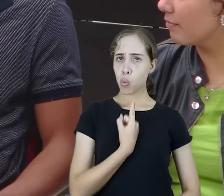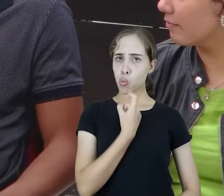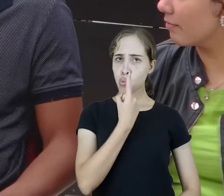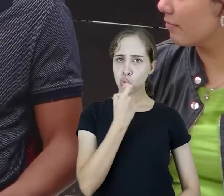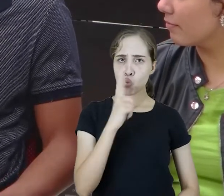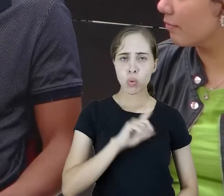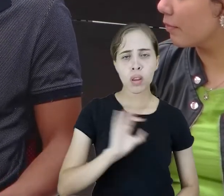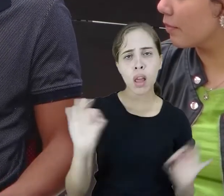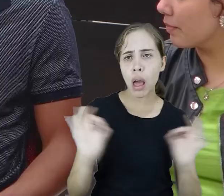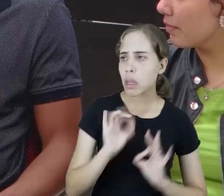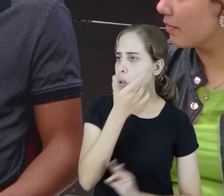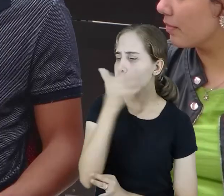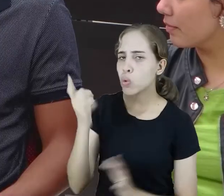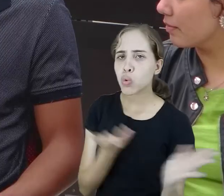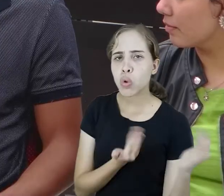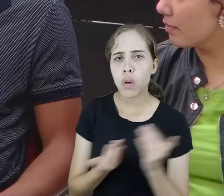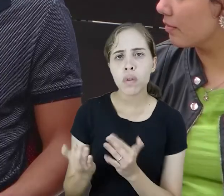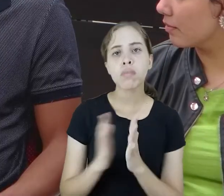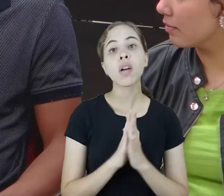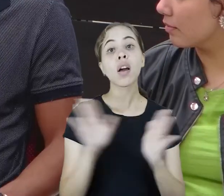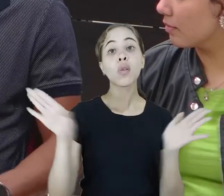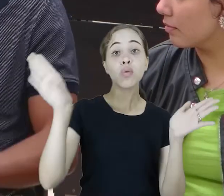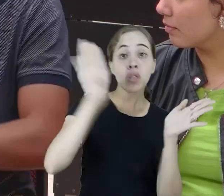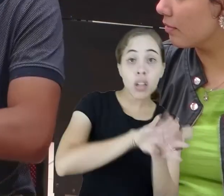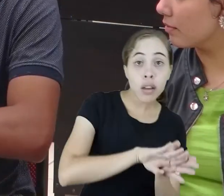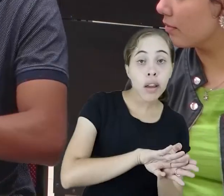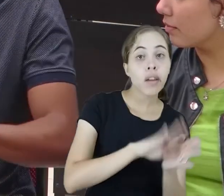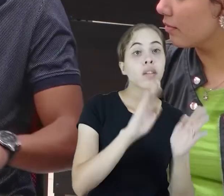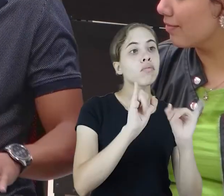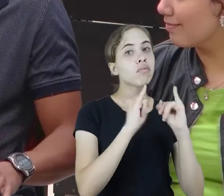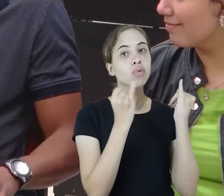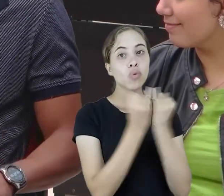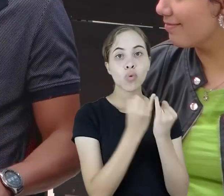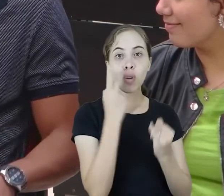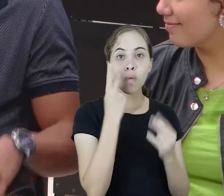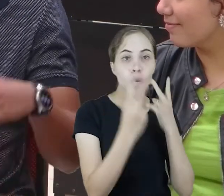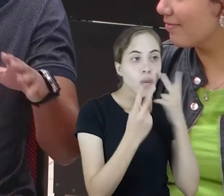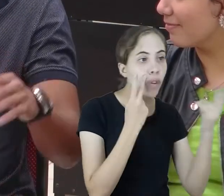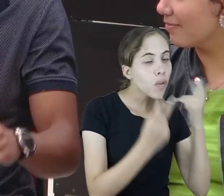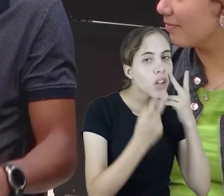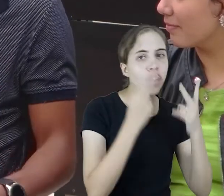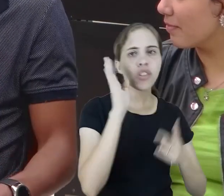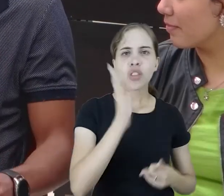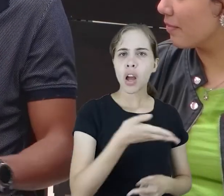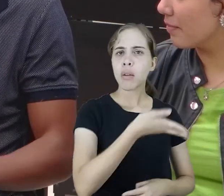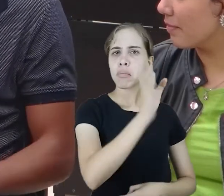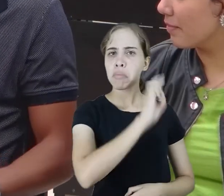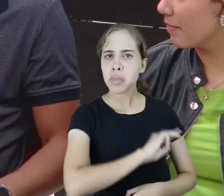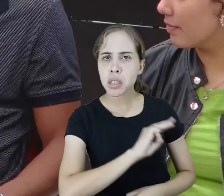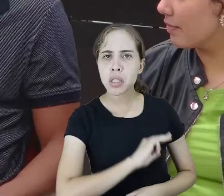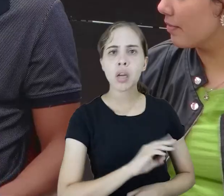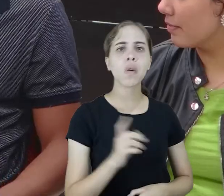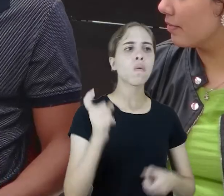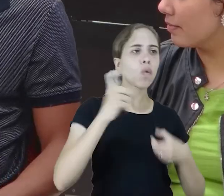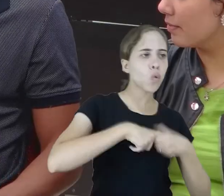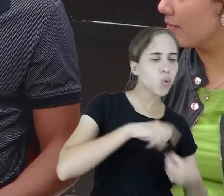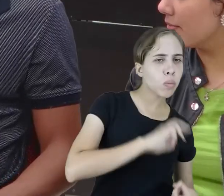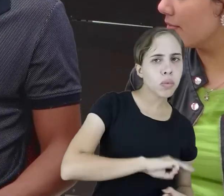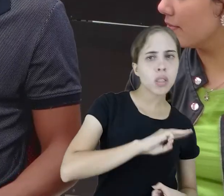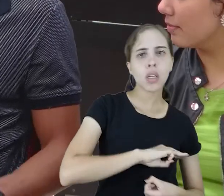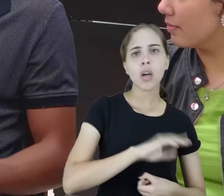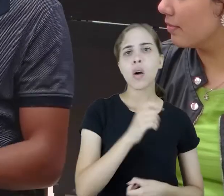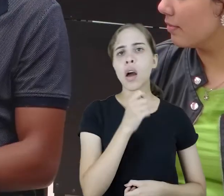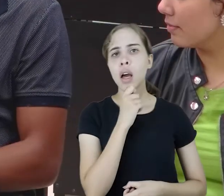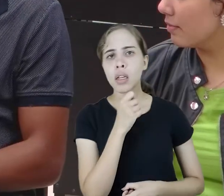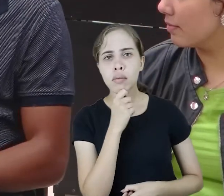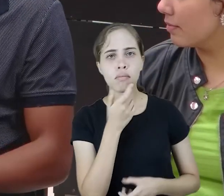tem outros jovens na igreja. Aí quando eu cheguei no instituto eu vi aquele um monte de jovens, tipo, jovens que já tinham ido para a missão, jovens que voltaram, jovens que